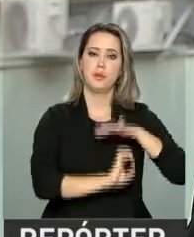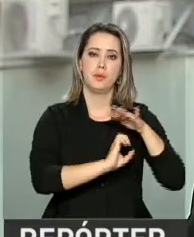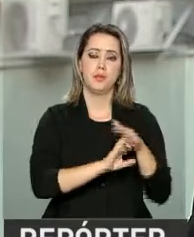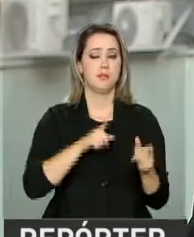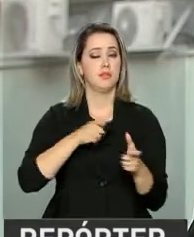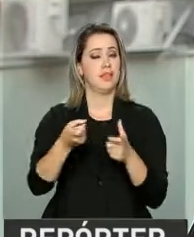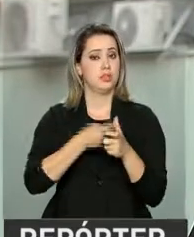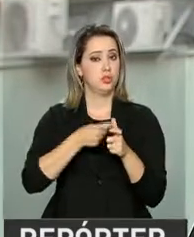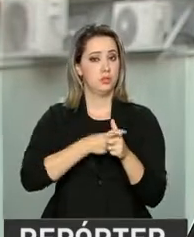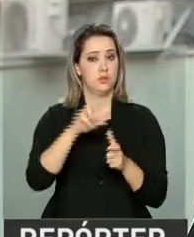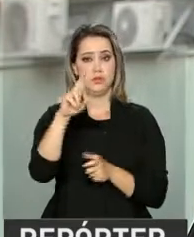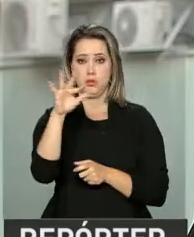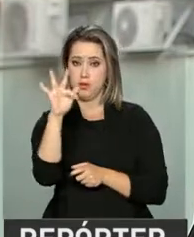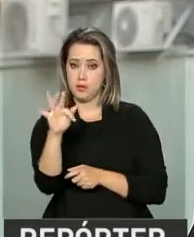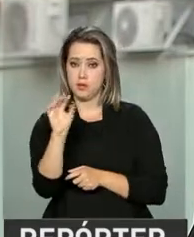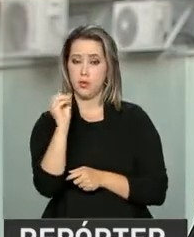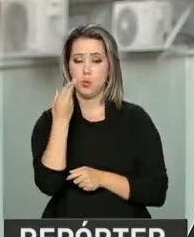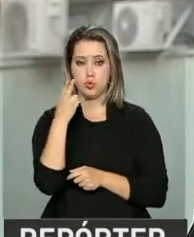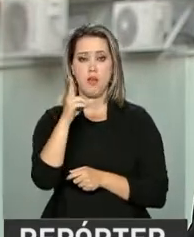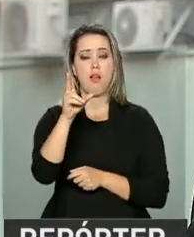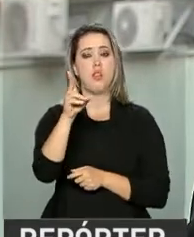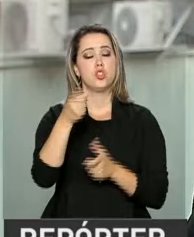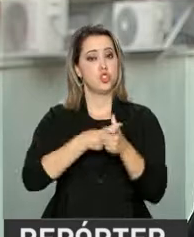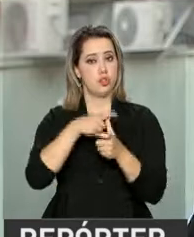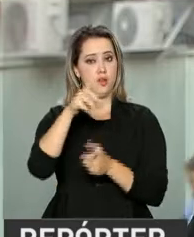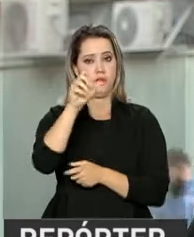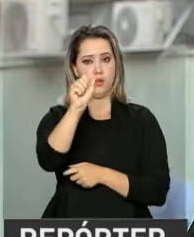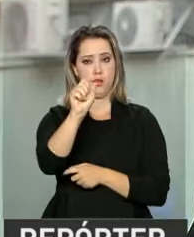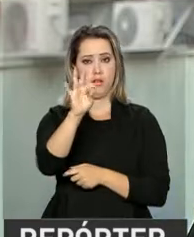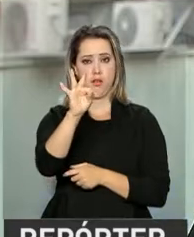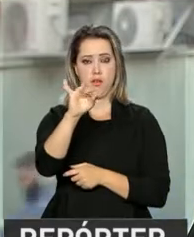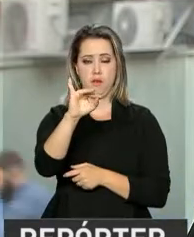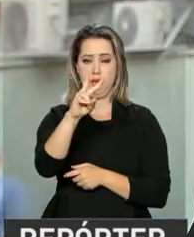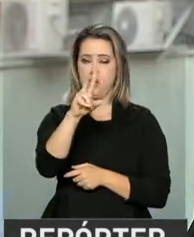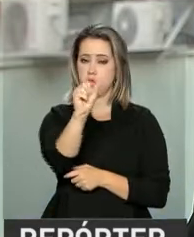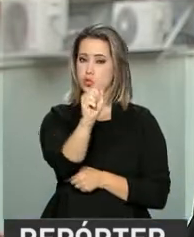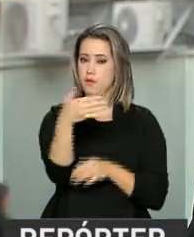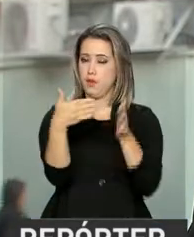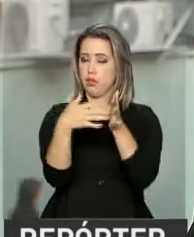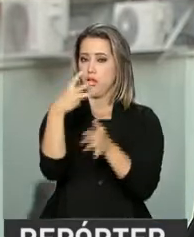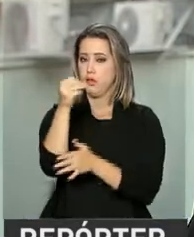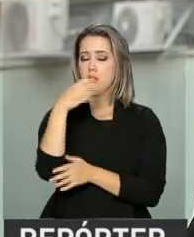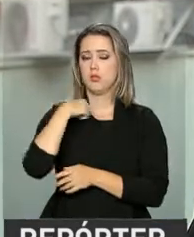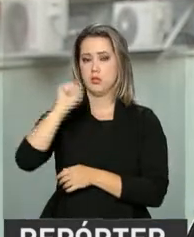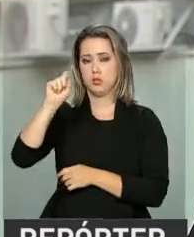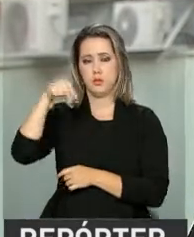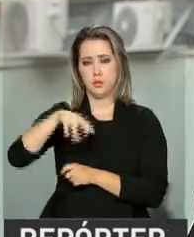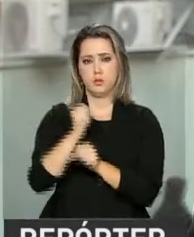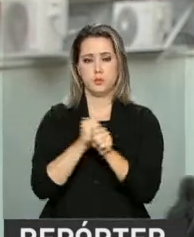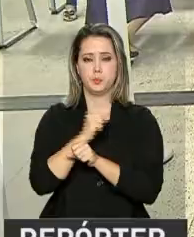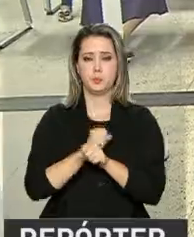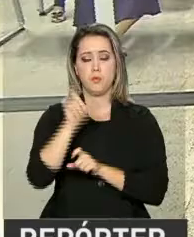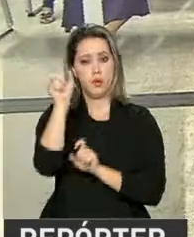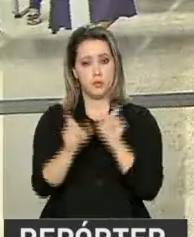ou que já foram incluídas na dívida ativa da união vencidas até o dia 30 de abril deste ano quem aderir ao